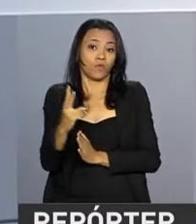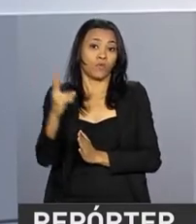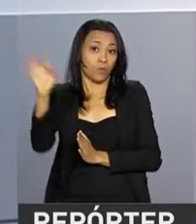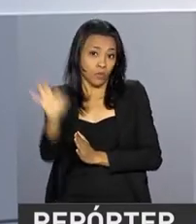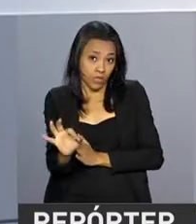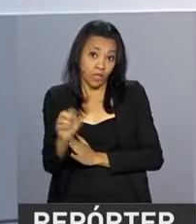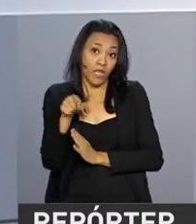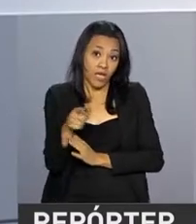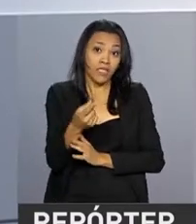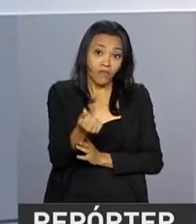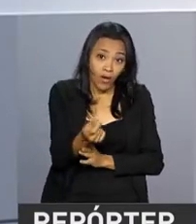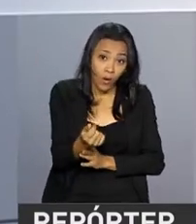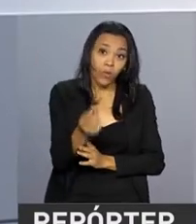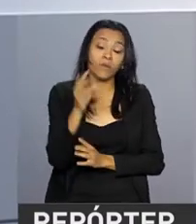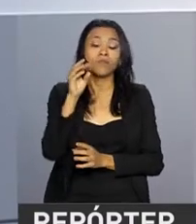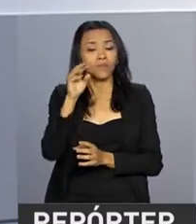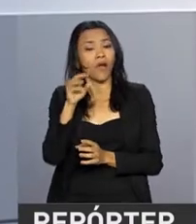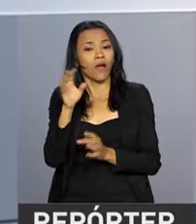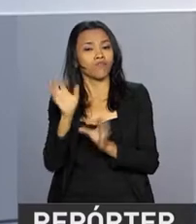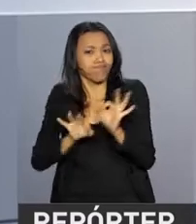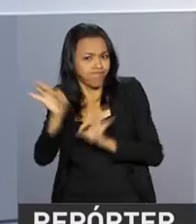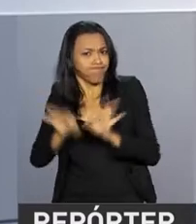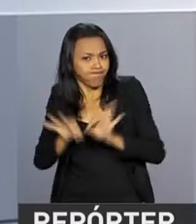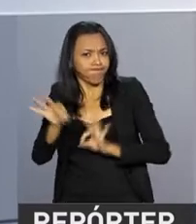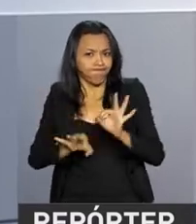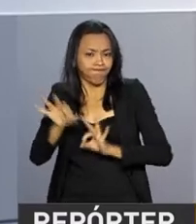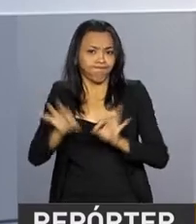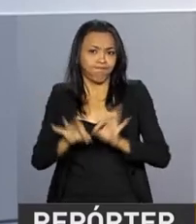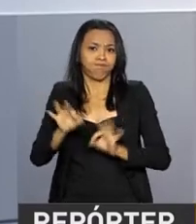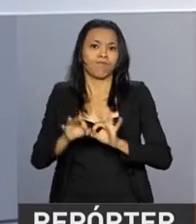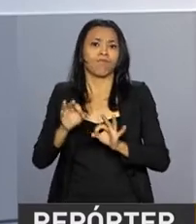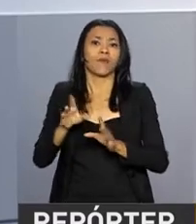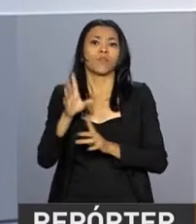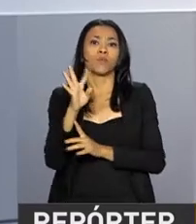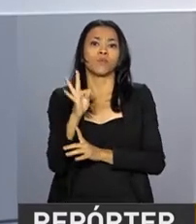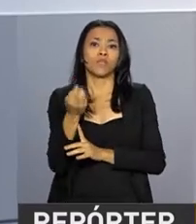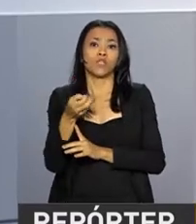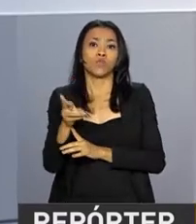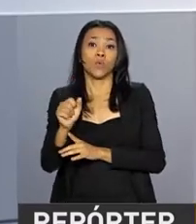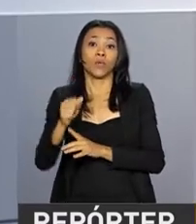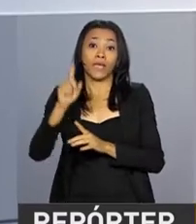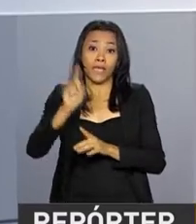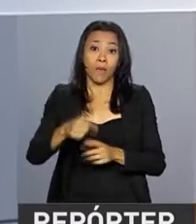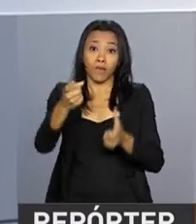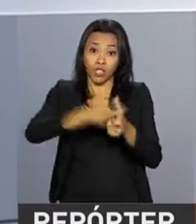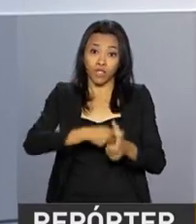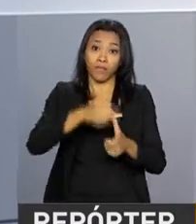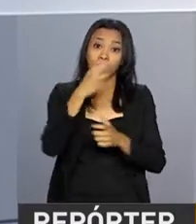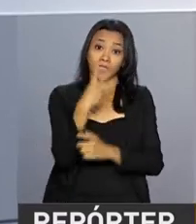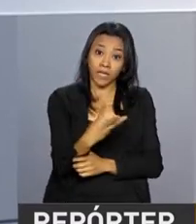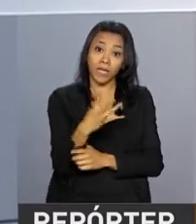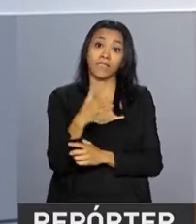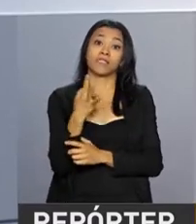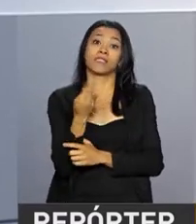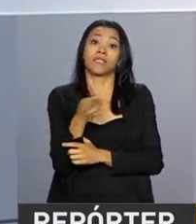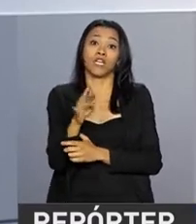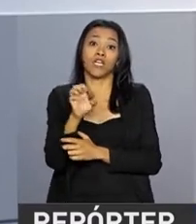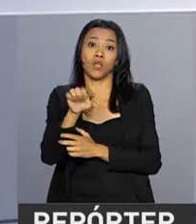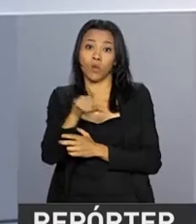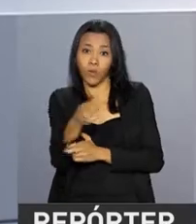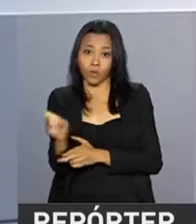está dentro da programação do tesouro nacional de uma dívida de até 3 trilhões e 650 bilhões de reais em